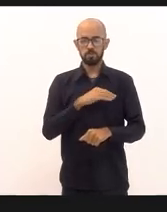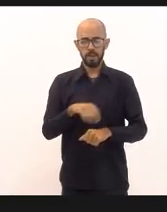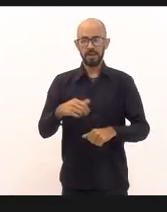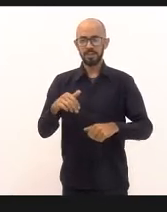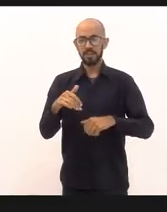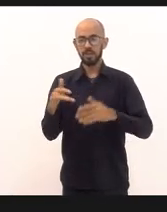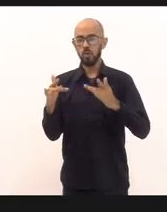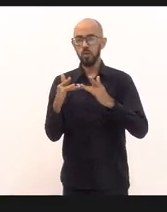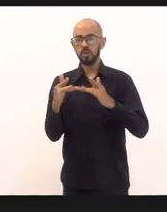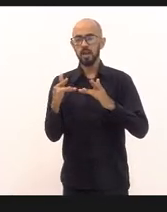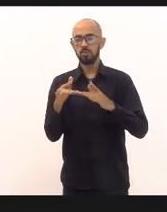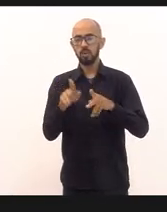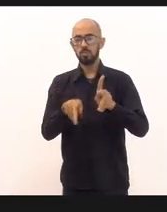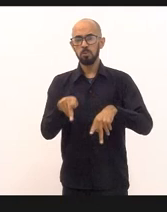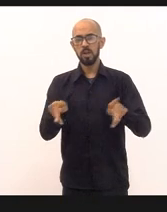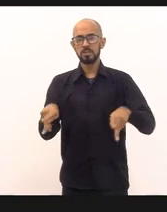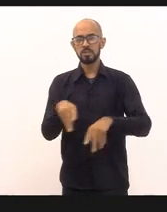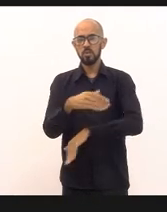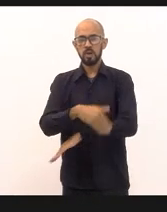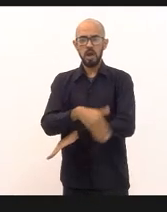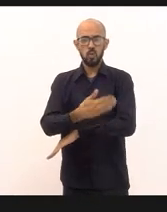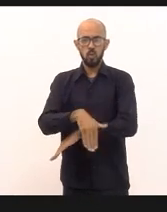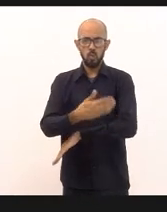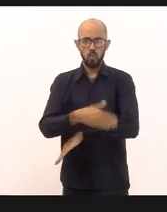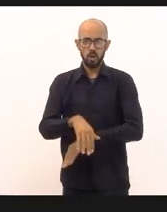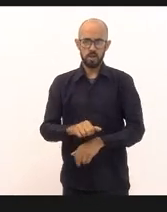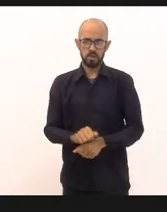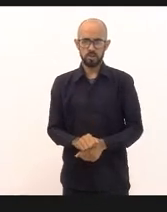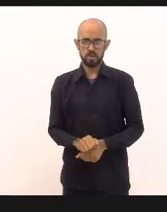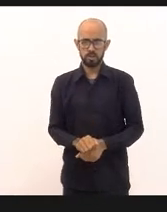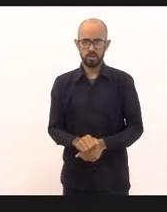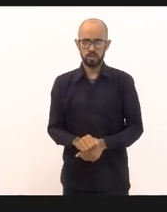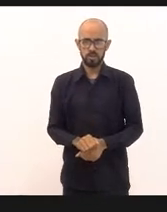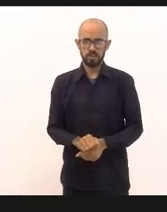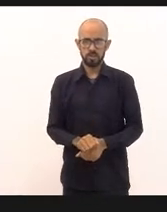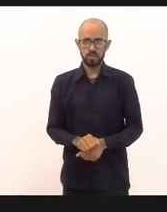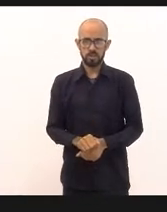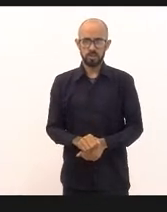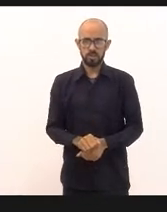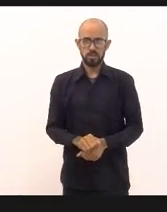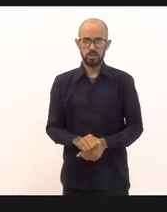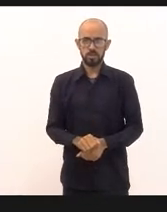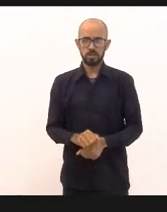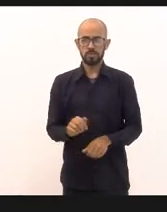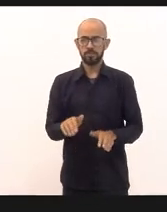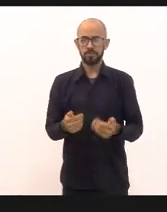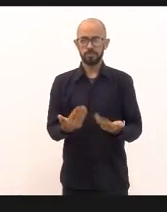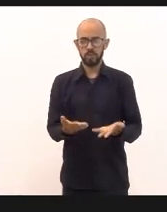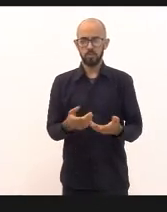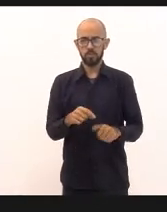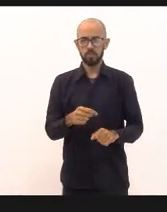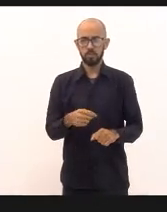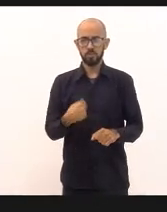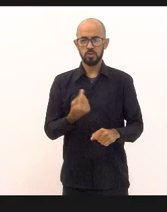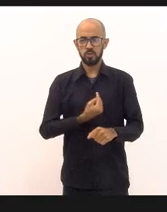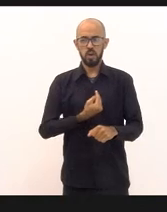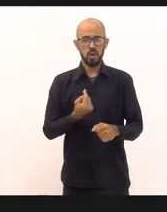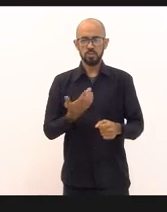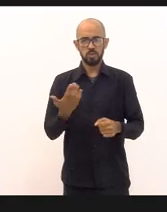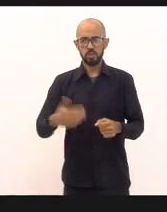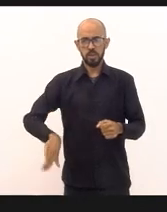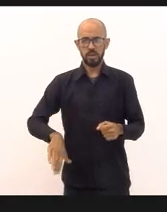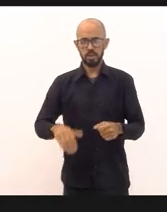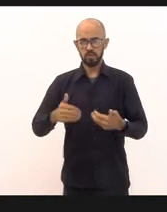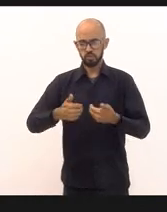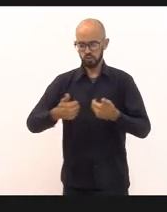está na rua, que é majoritariamente os praças. Não somos nós que queremos dividir a polícia